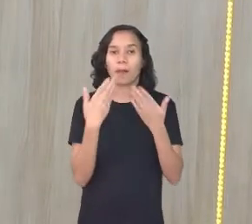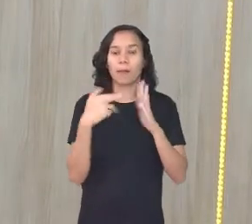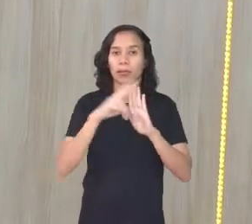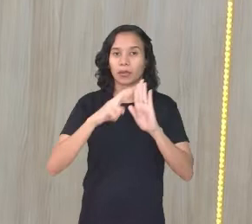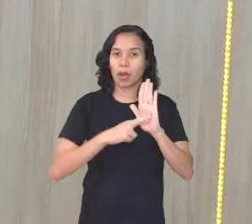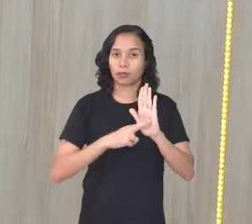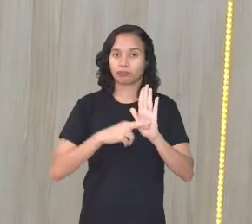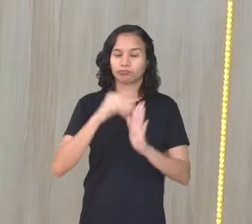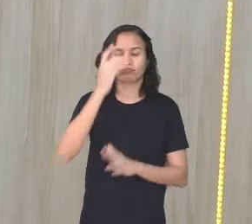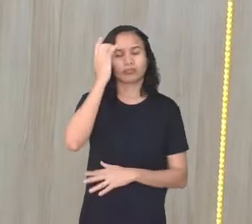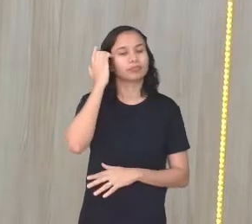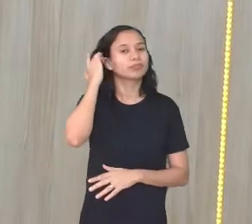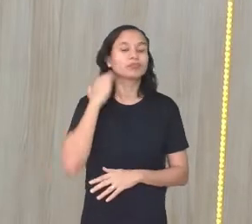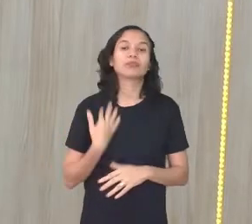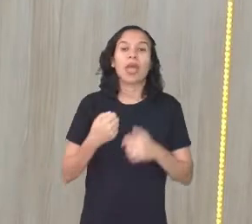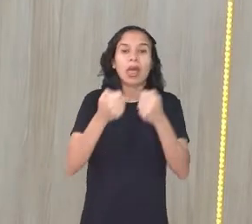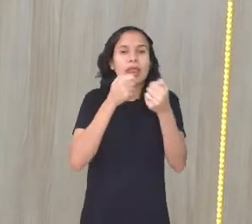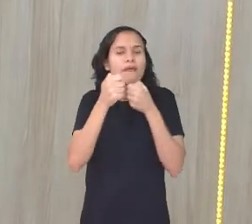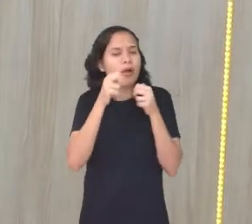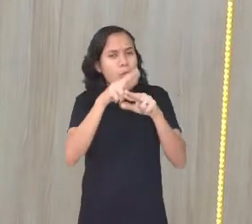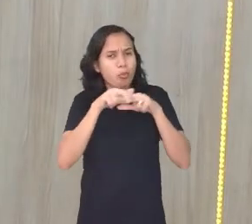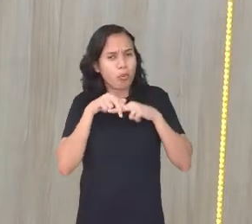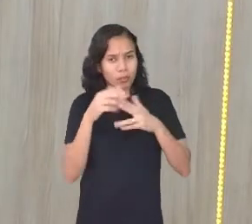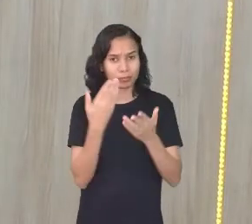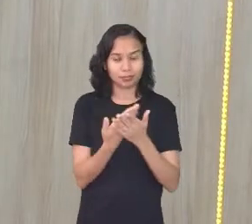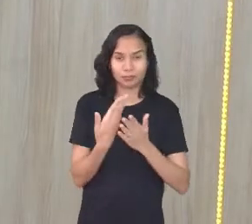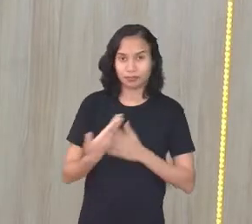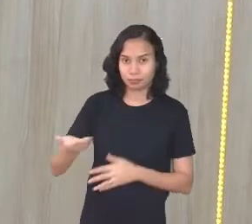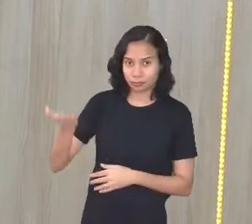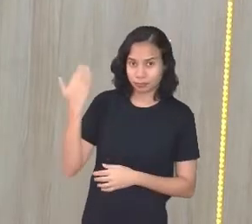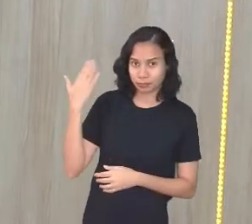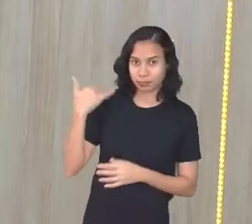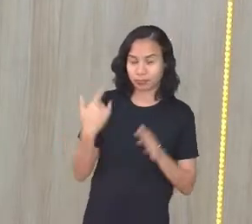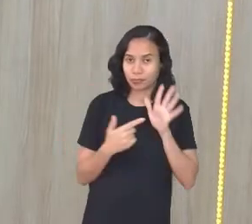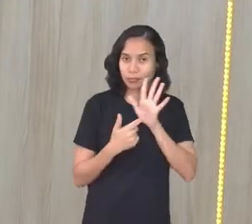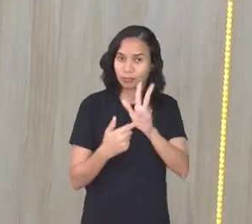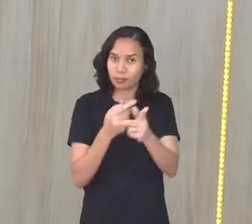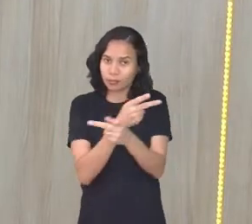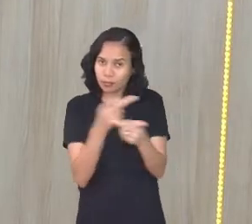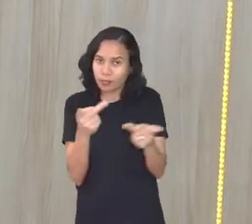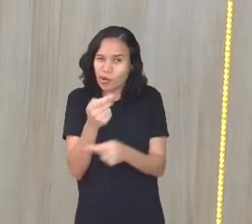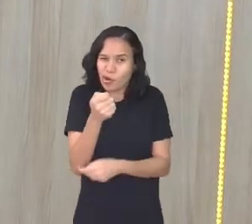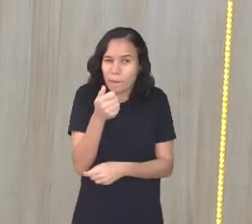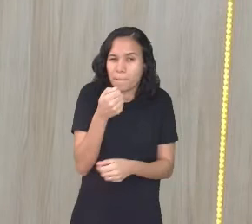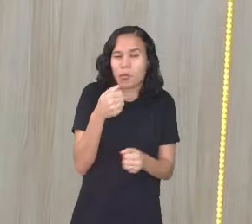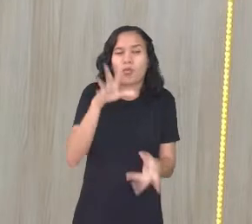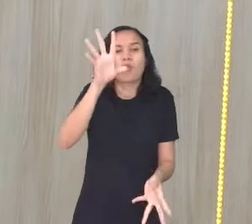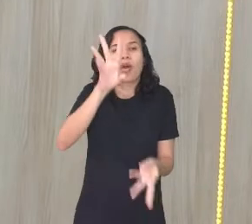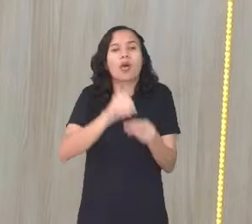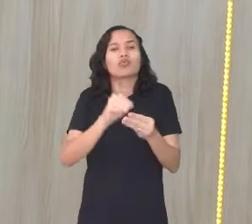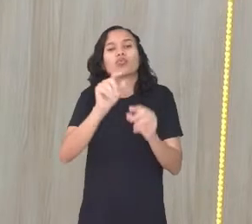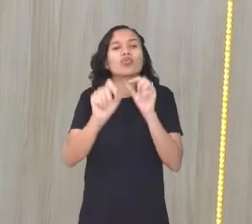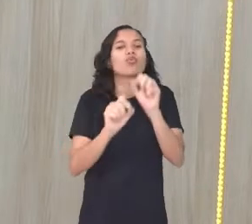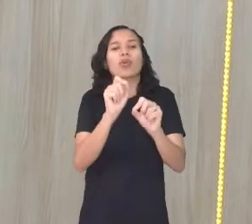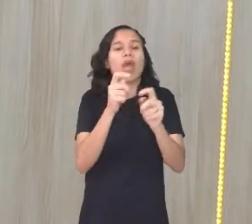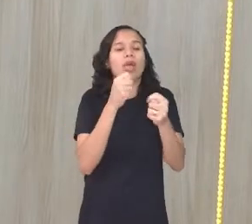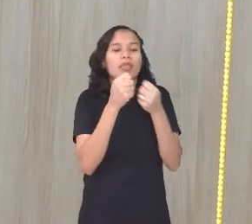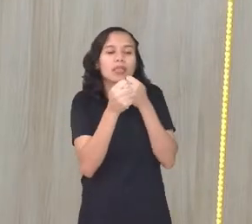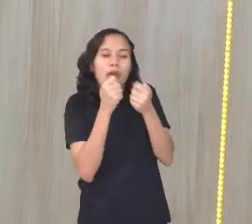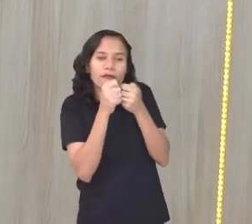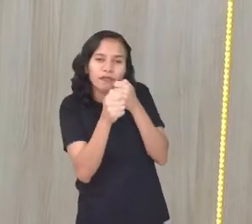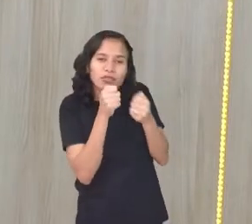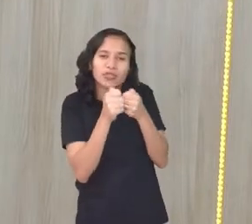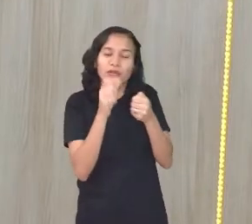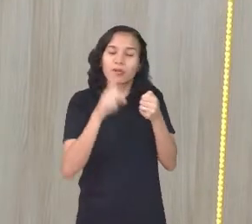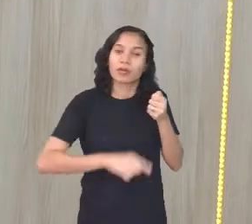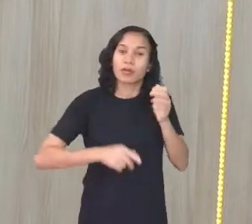a entrevista? Porque na aula passada eu trouxe para vocês um pouquinho do resumo do que era entrevista, que foi